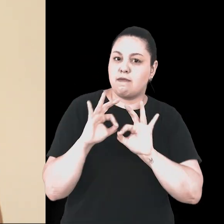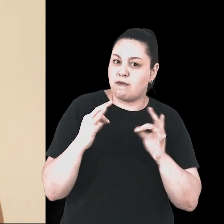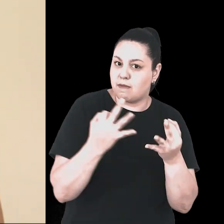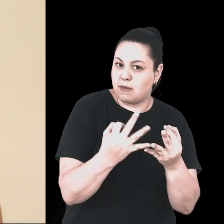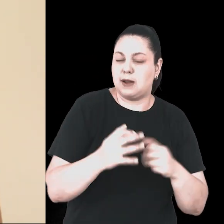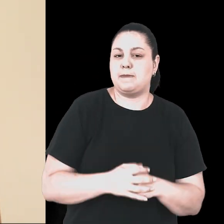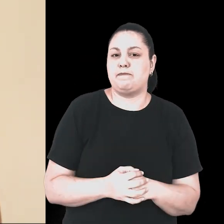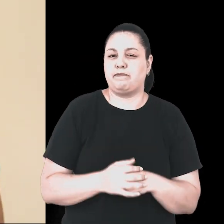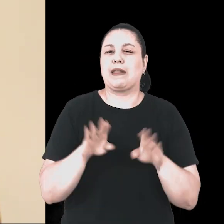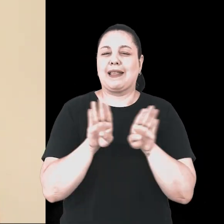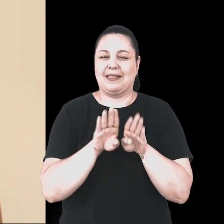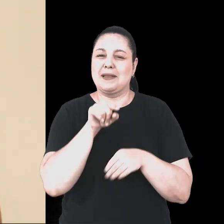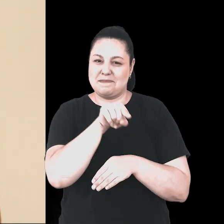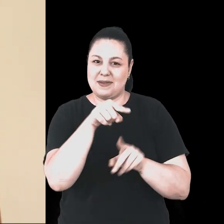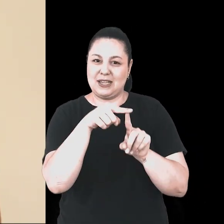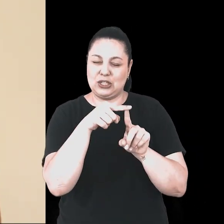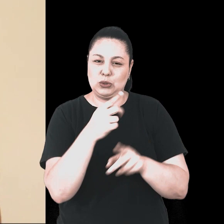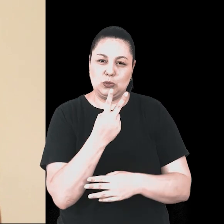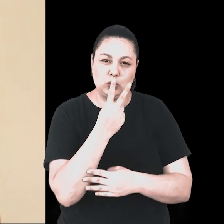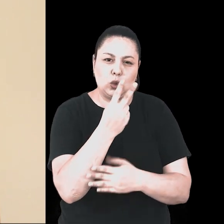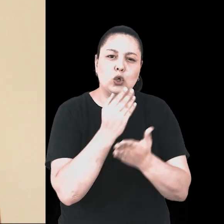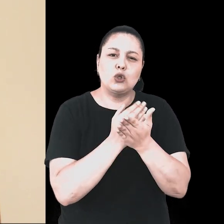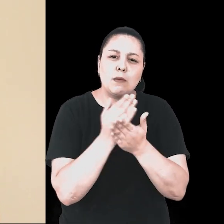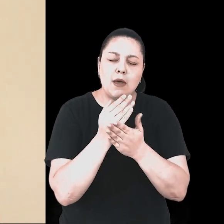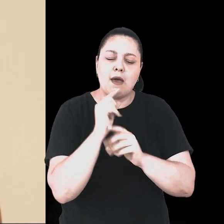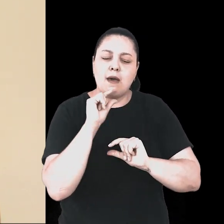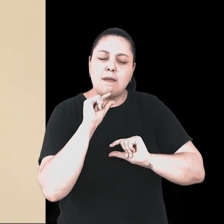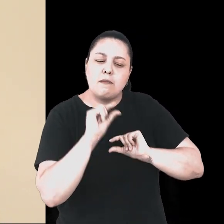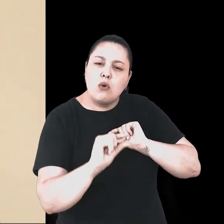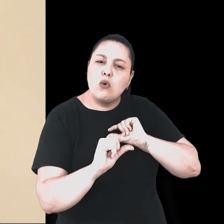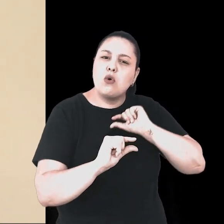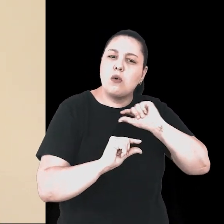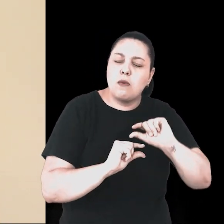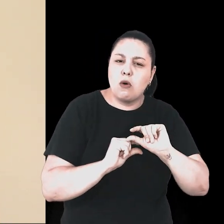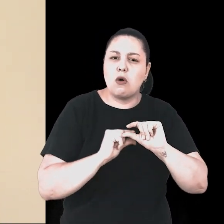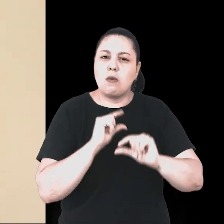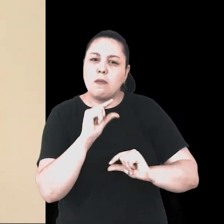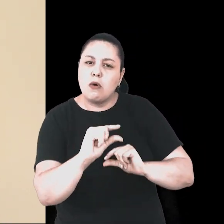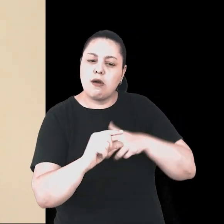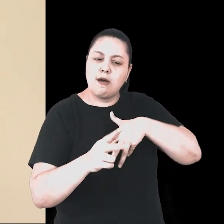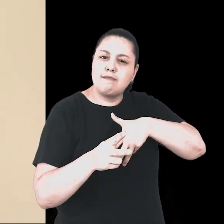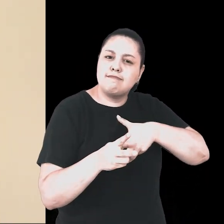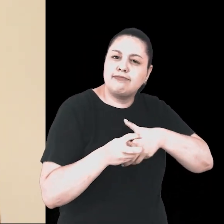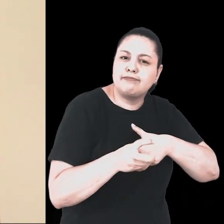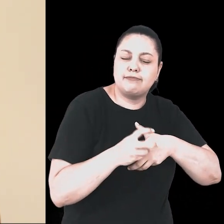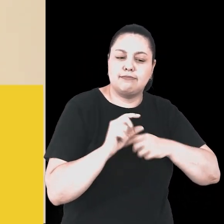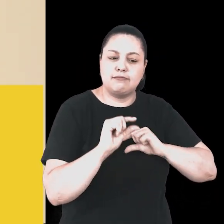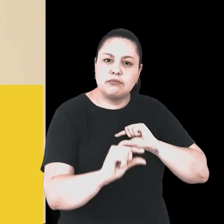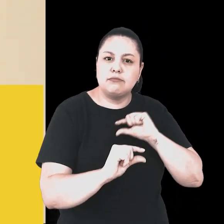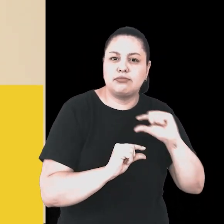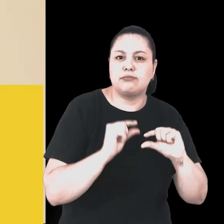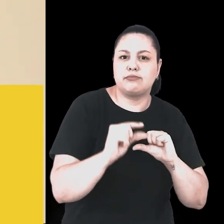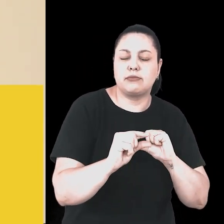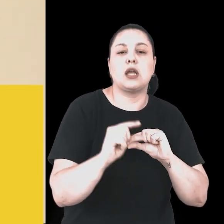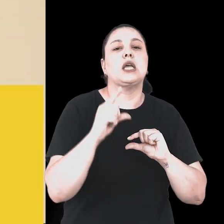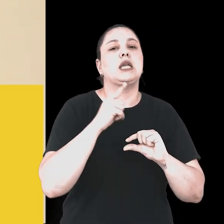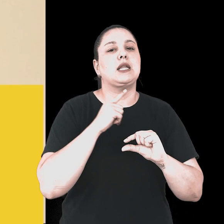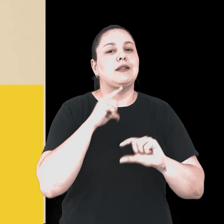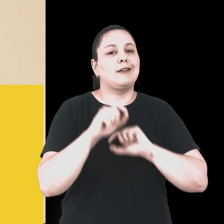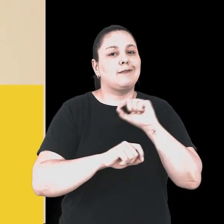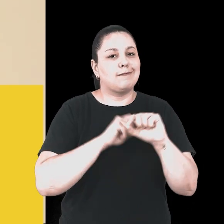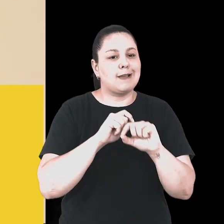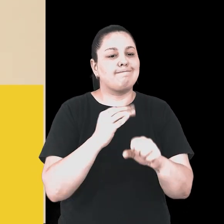família. O tipo 2 costuma se manifestar aos poucos, de uma maneira gradativa, e está relacionado